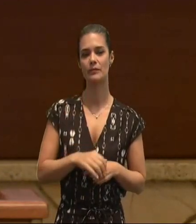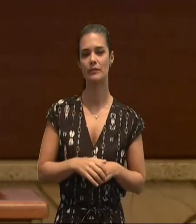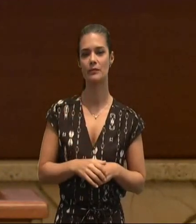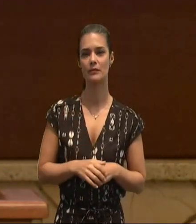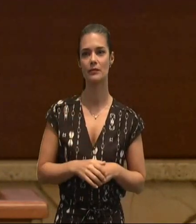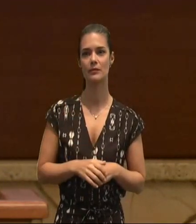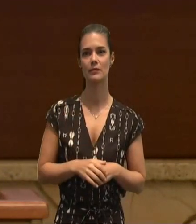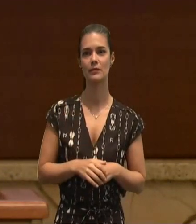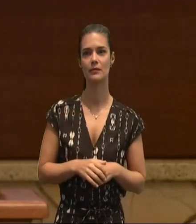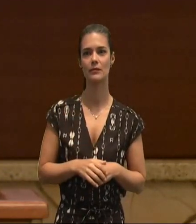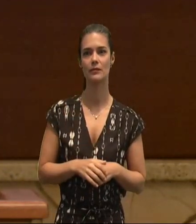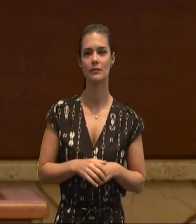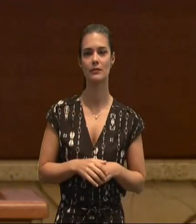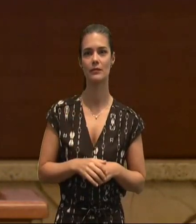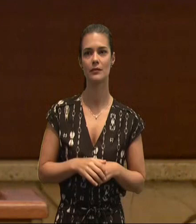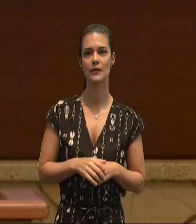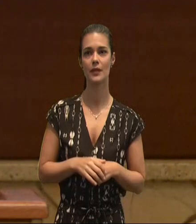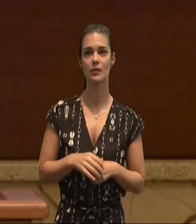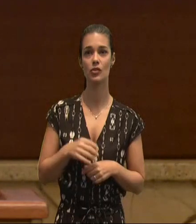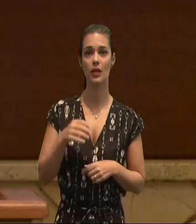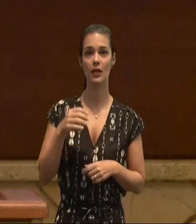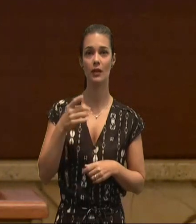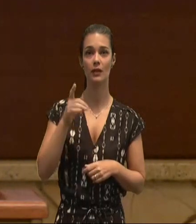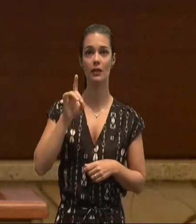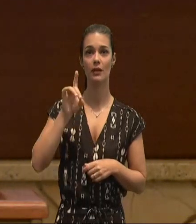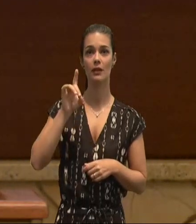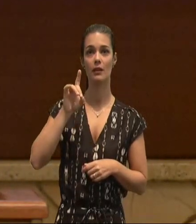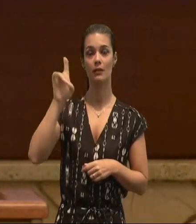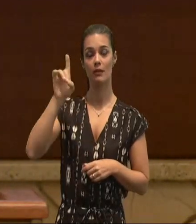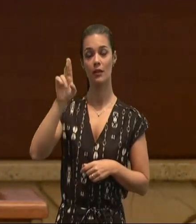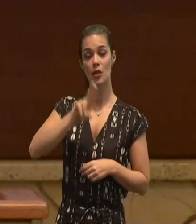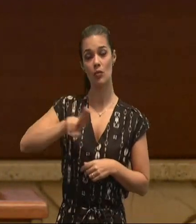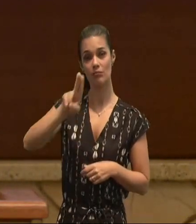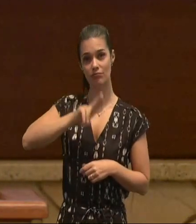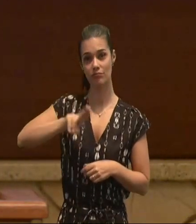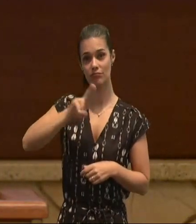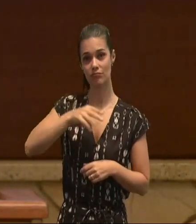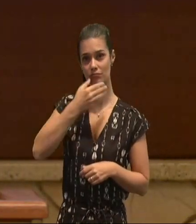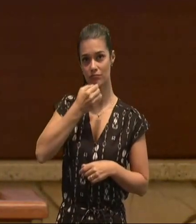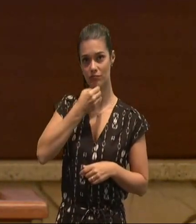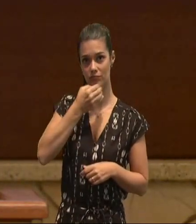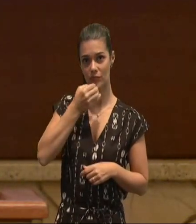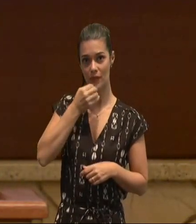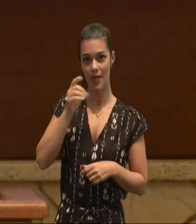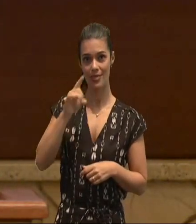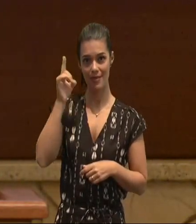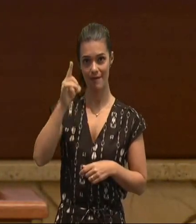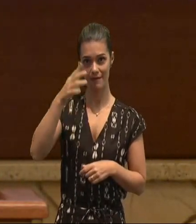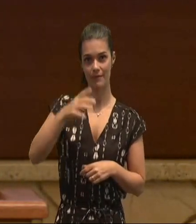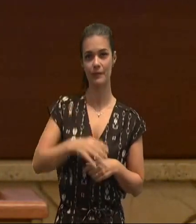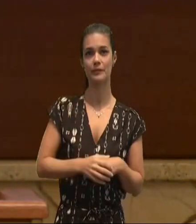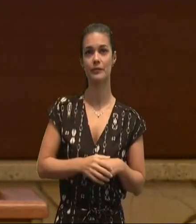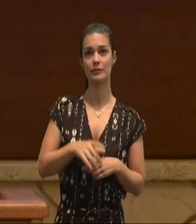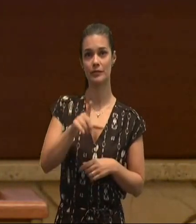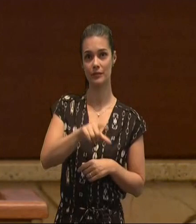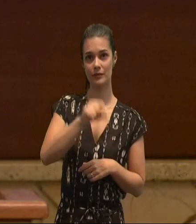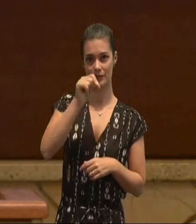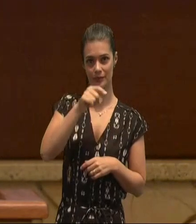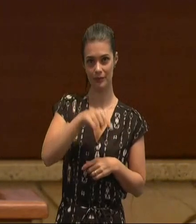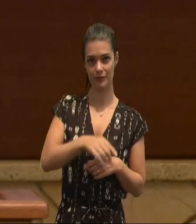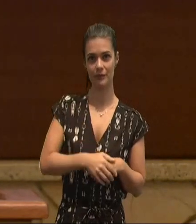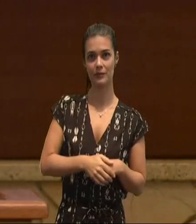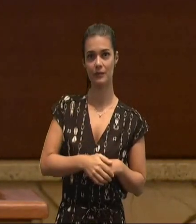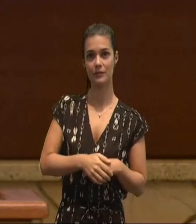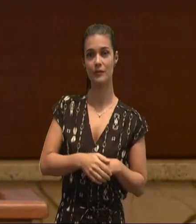algumas questões que estavam pendentes, e ele como rei de Israel,